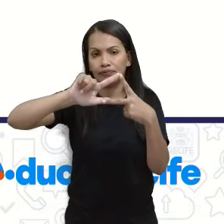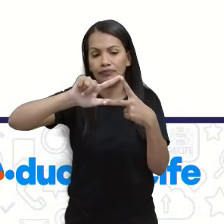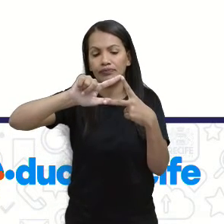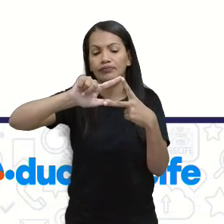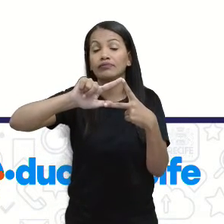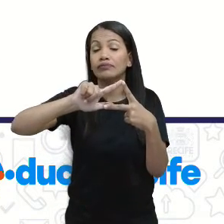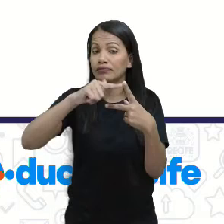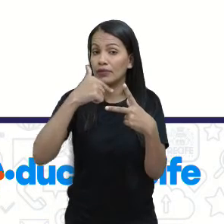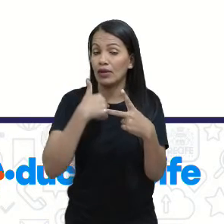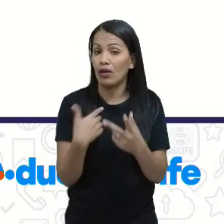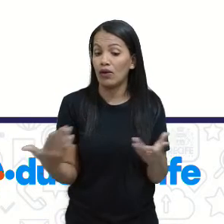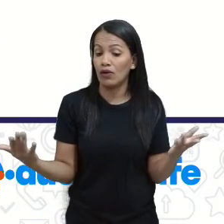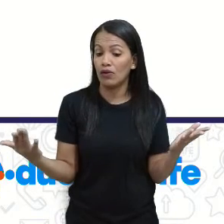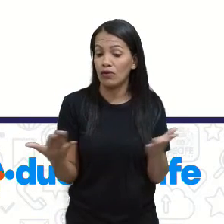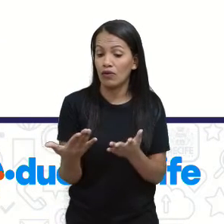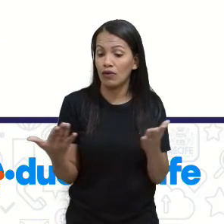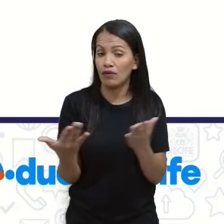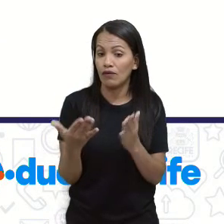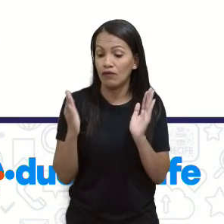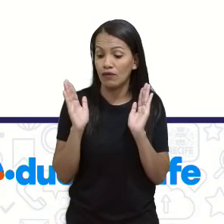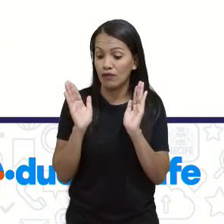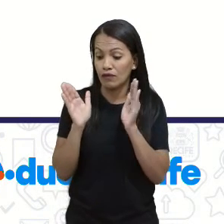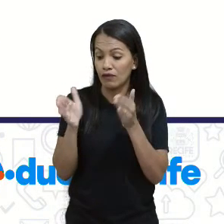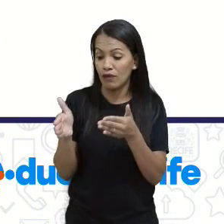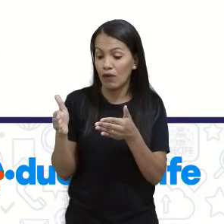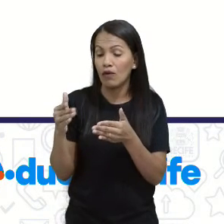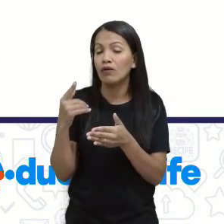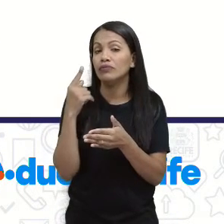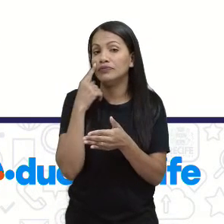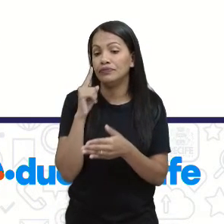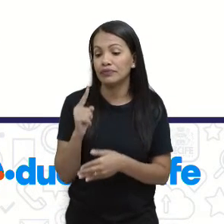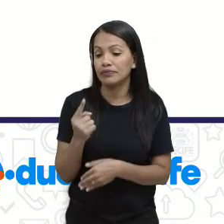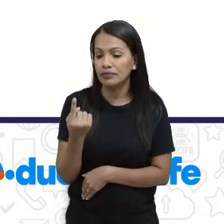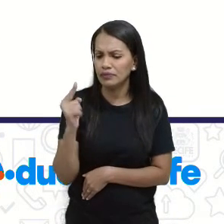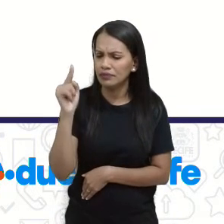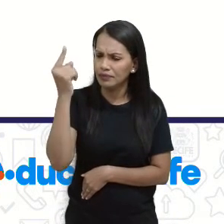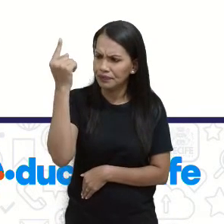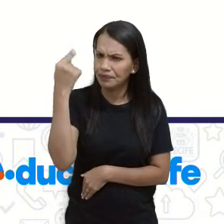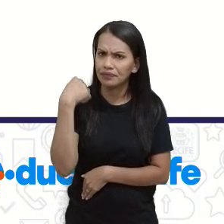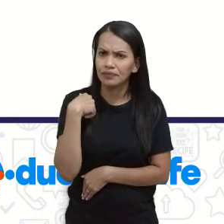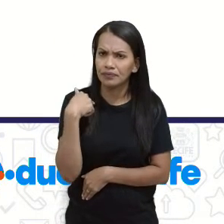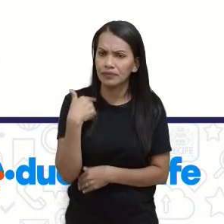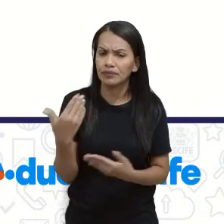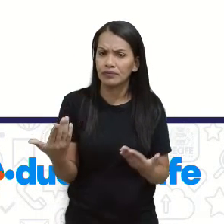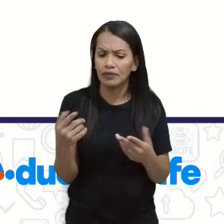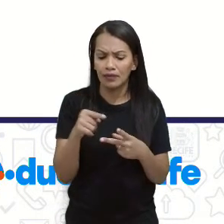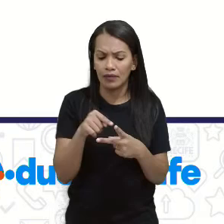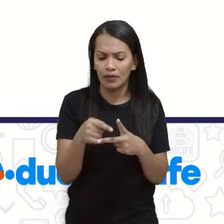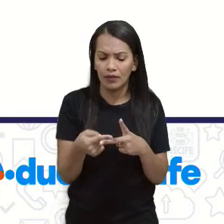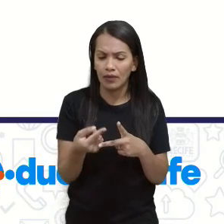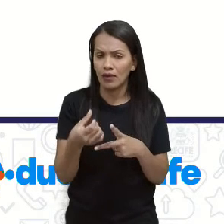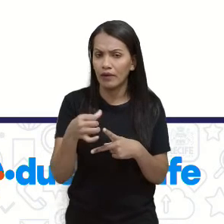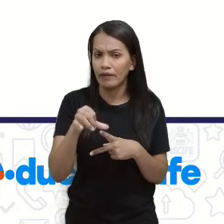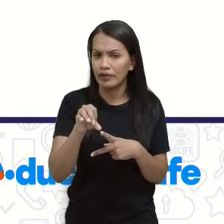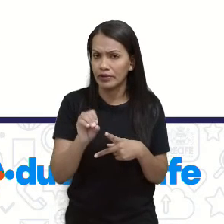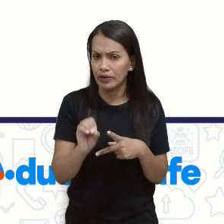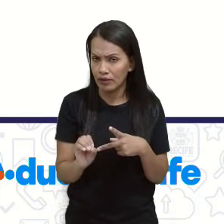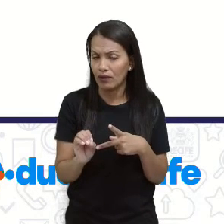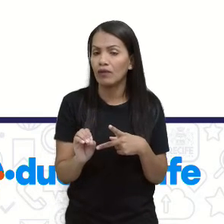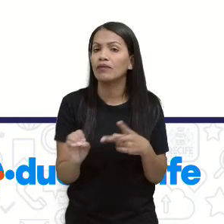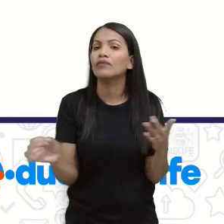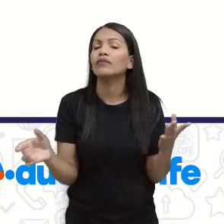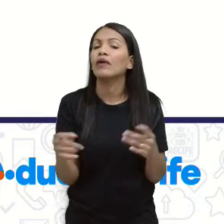essa altura aí, ela não dá sombra em nada, porque está formando exatamente em 90 graus. Mas eu